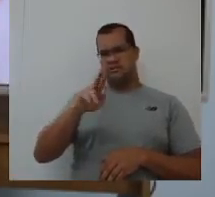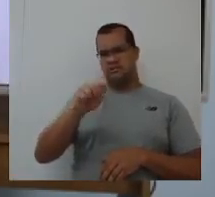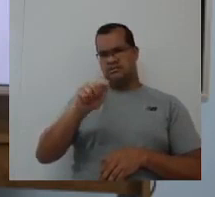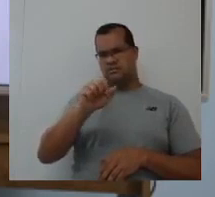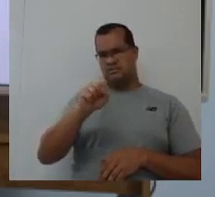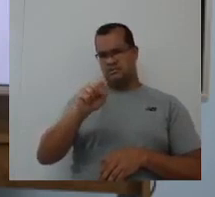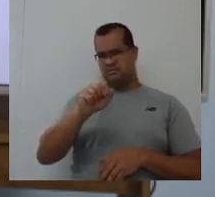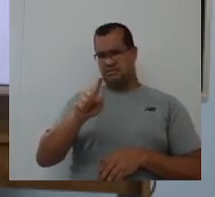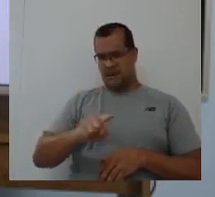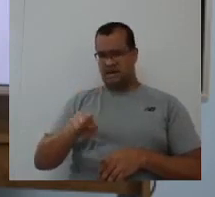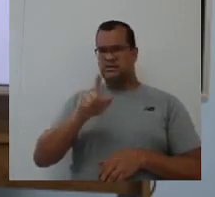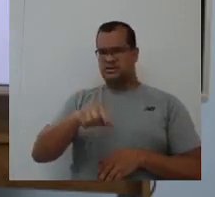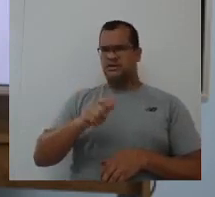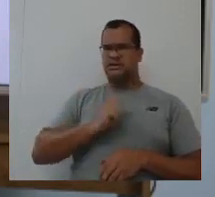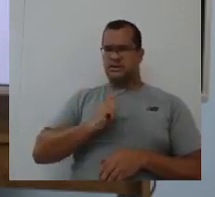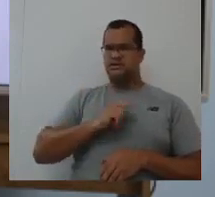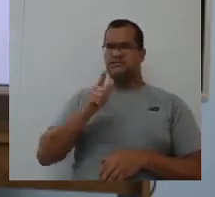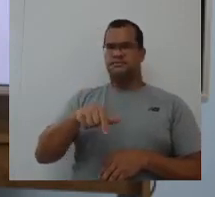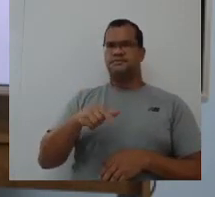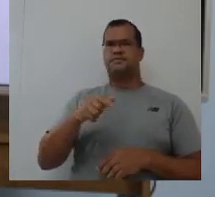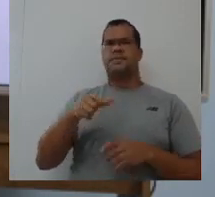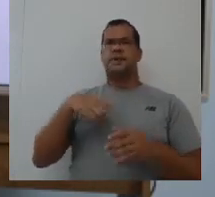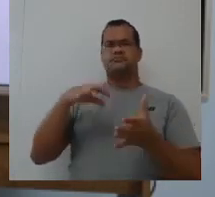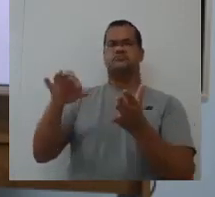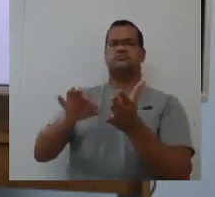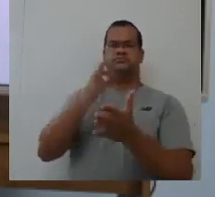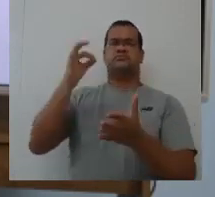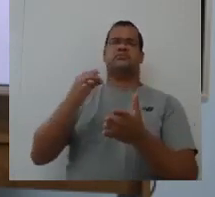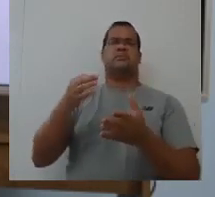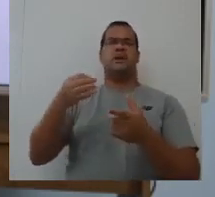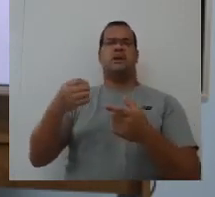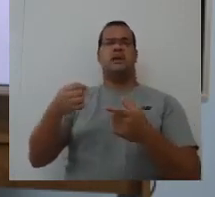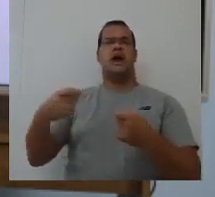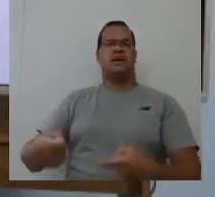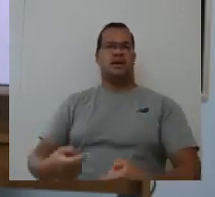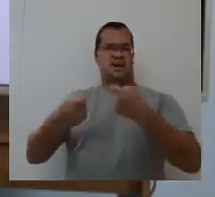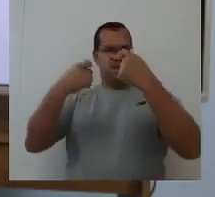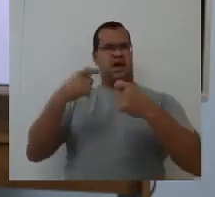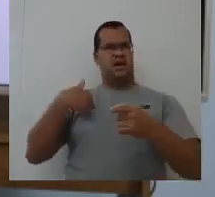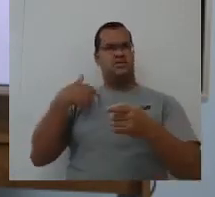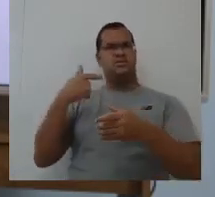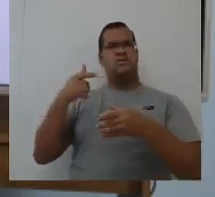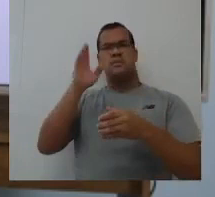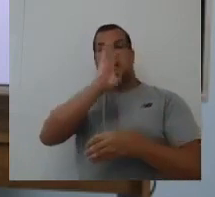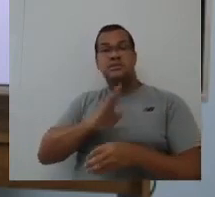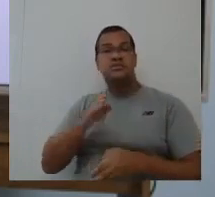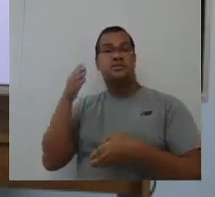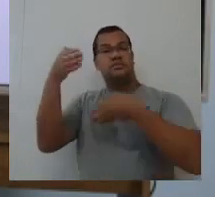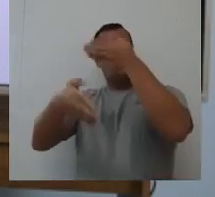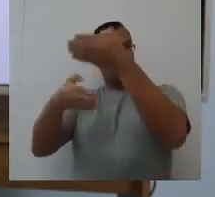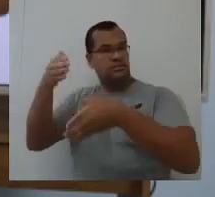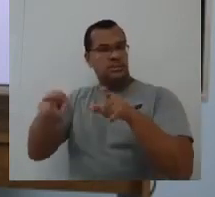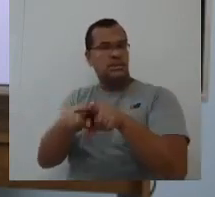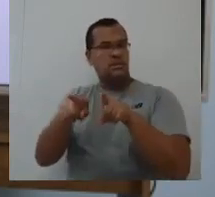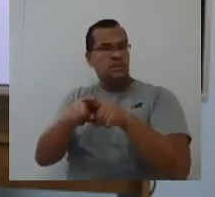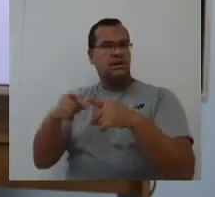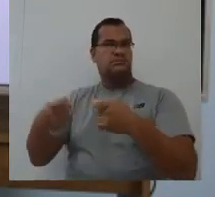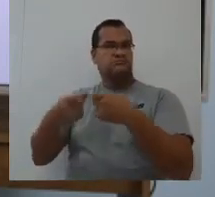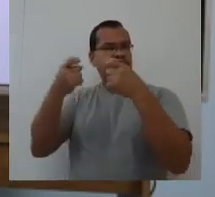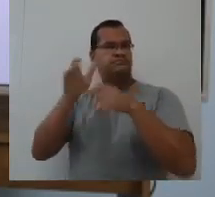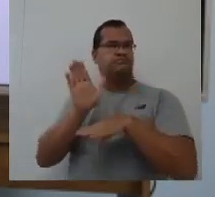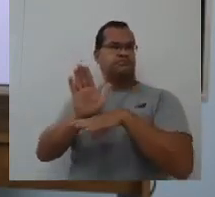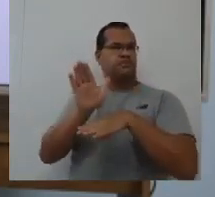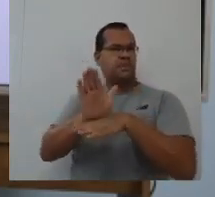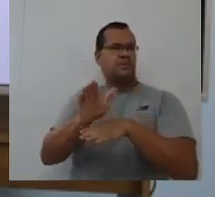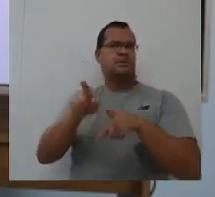balizador dentro dos três poderes, certo? Assinou declaração de guerra. A participação do Brasil, no entanto, foi pontual. Participou dando apoio